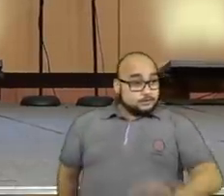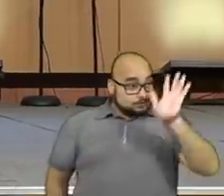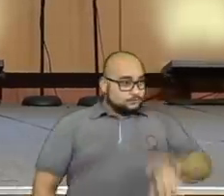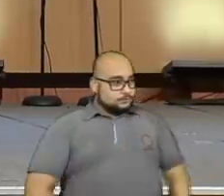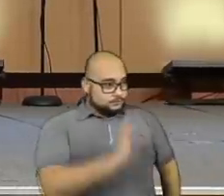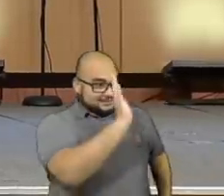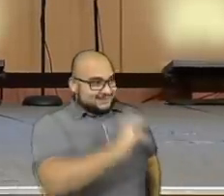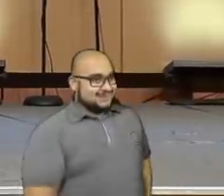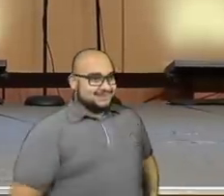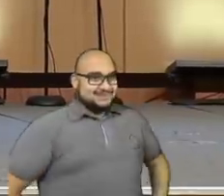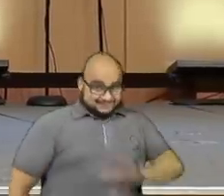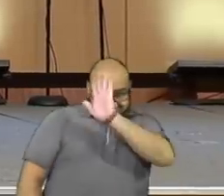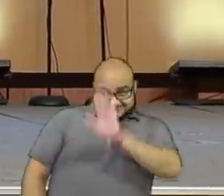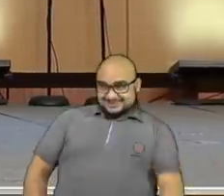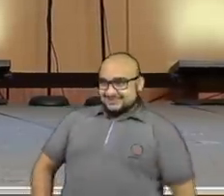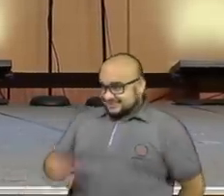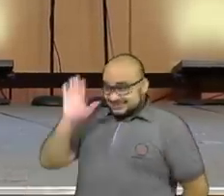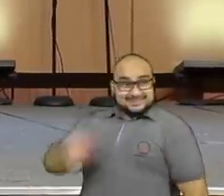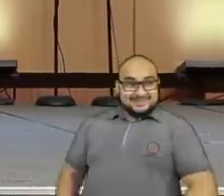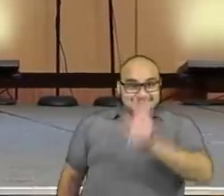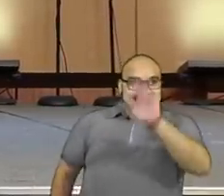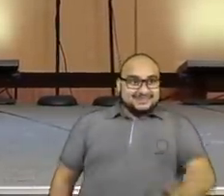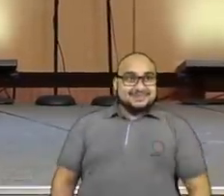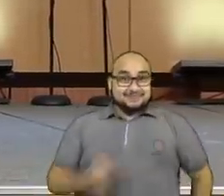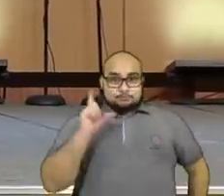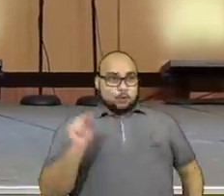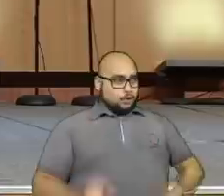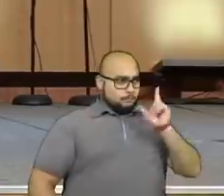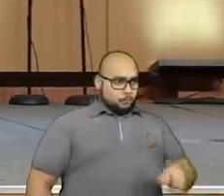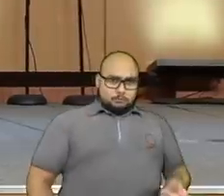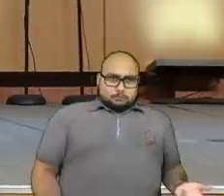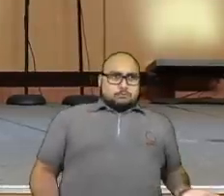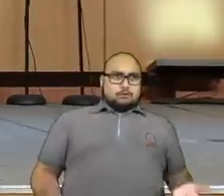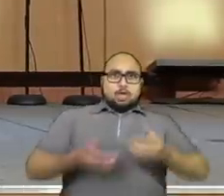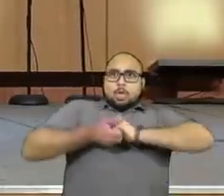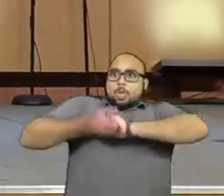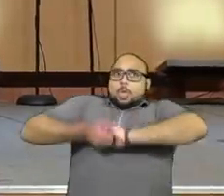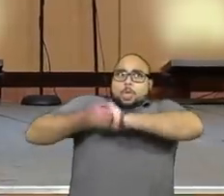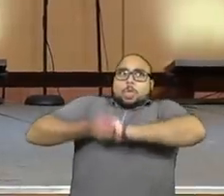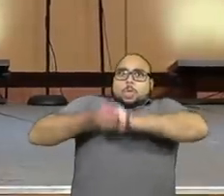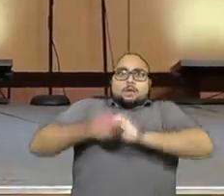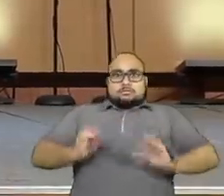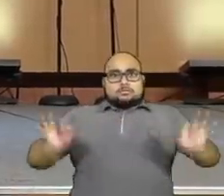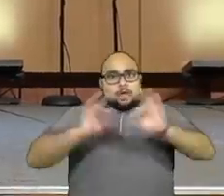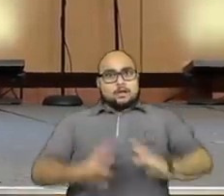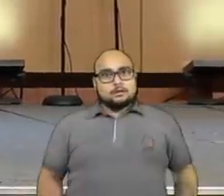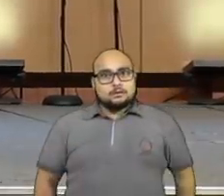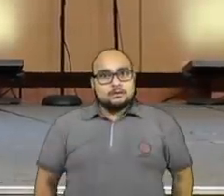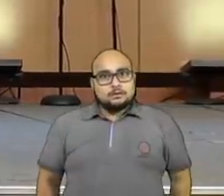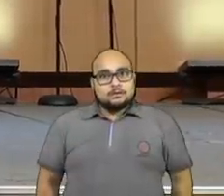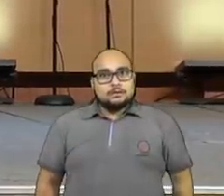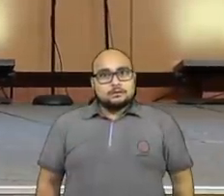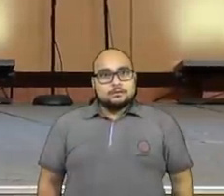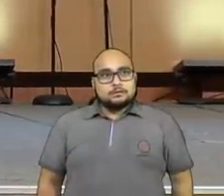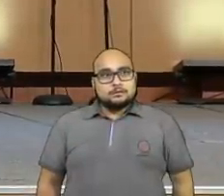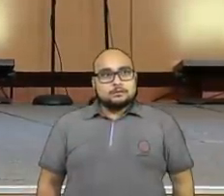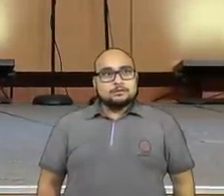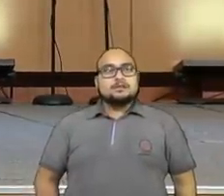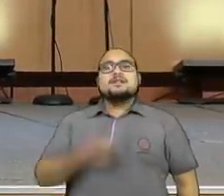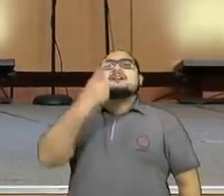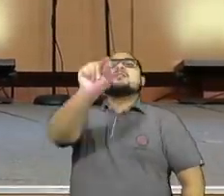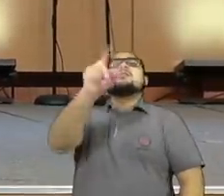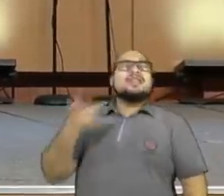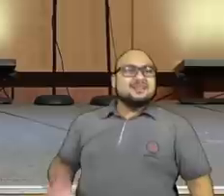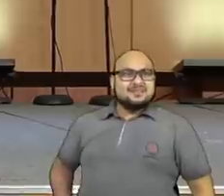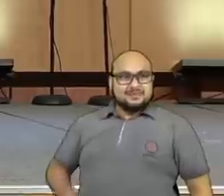assim. Passou, irmão. Não pegava mais na mão de ninguém. Passou, irmão, passou, irmão. Passou? O que é que é? O que é que ele falou? Passou,